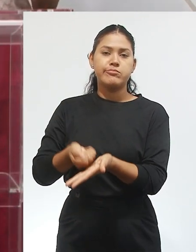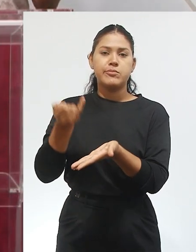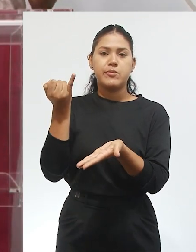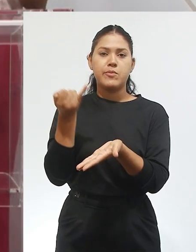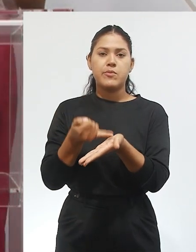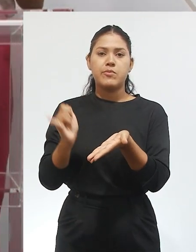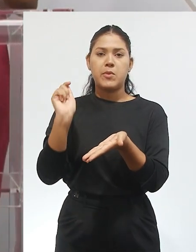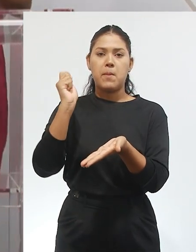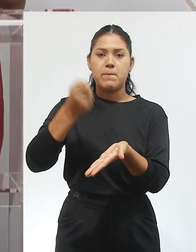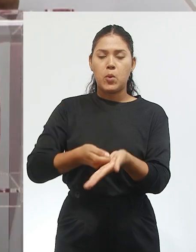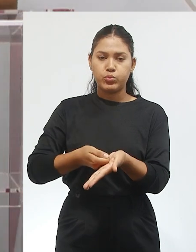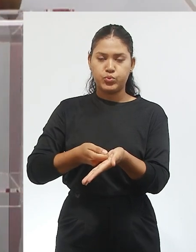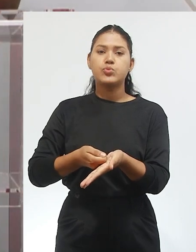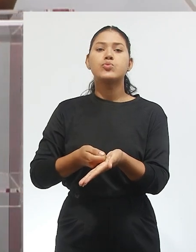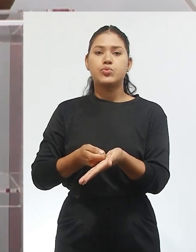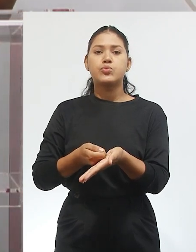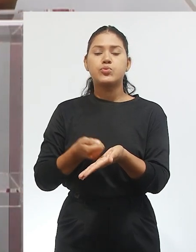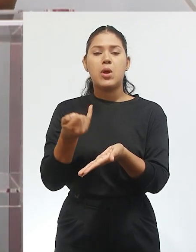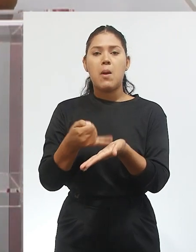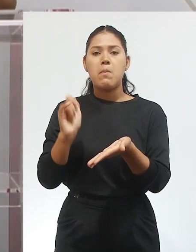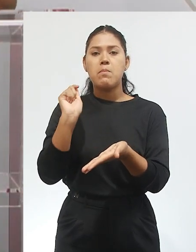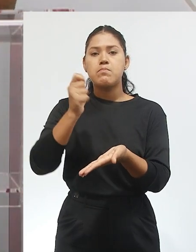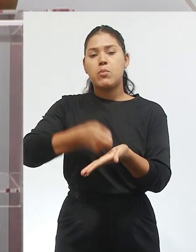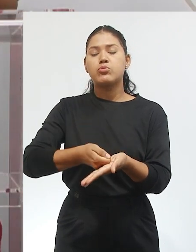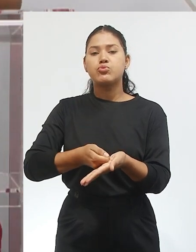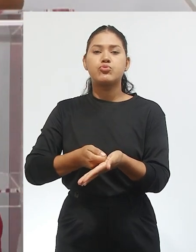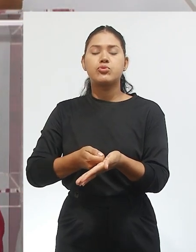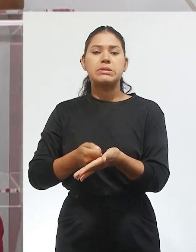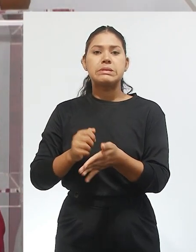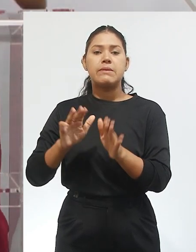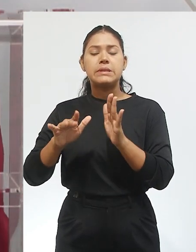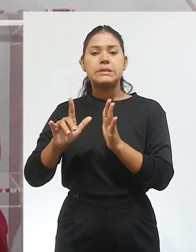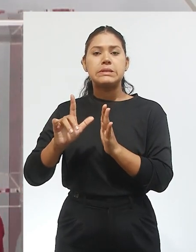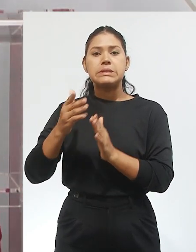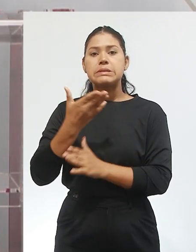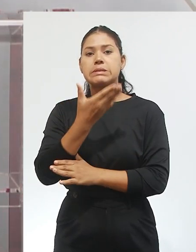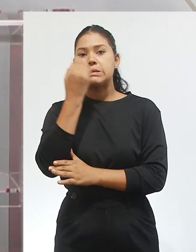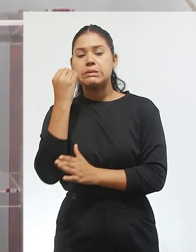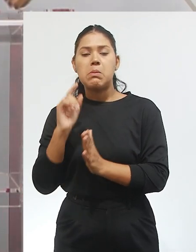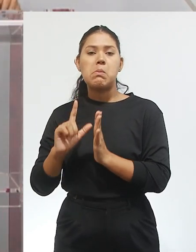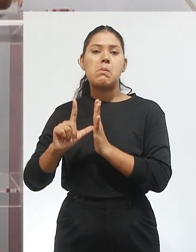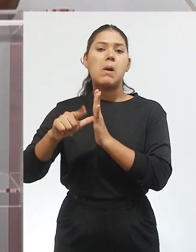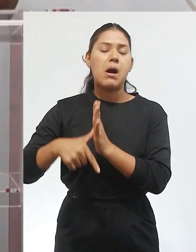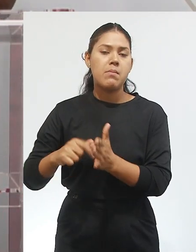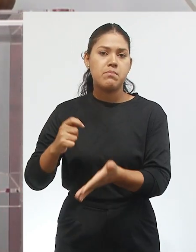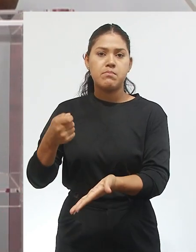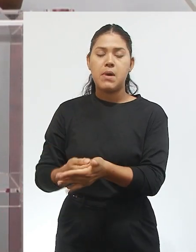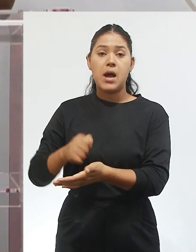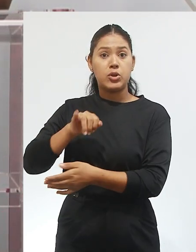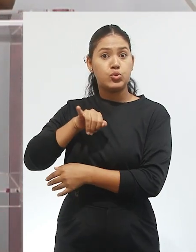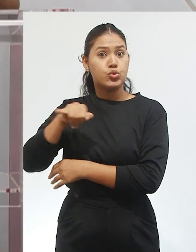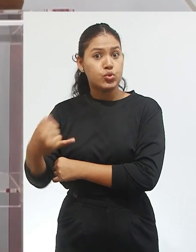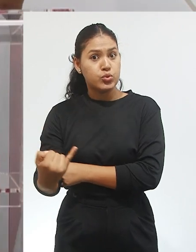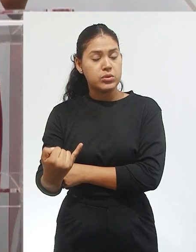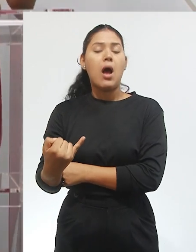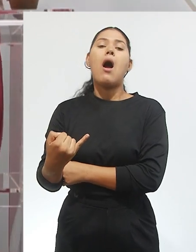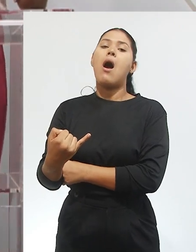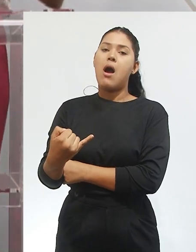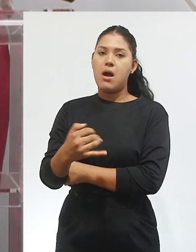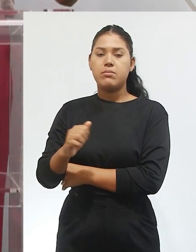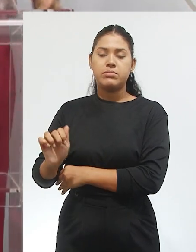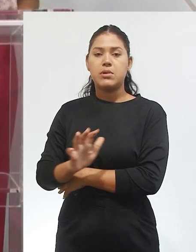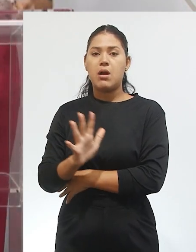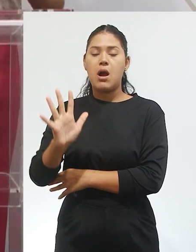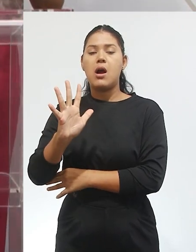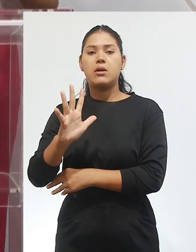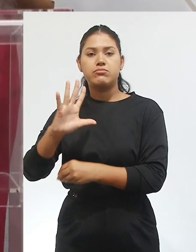impostos com juros, ou seja, você foi pagar ali, né, perdeu a data e acabou atrasando lá e tem que pagar uns juros. Opa, isso daí já seria um lançamento um pouco